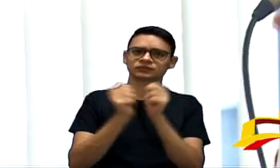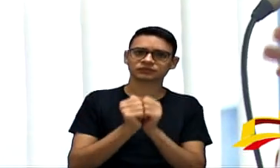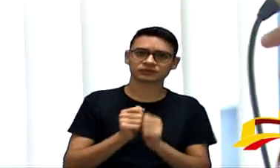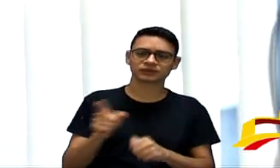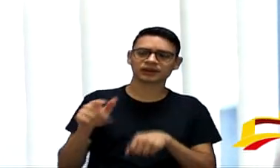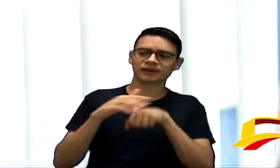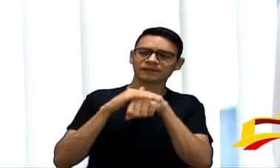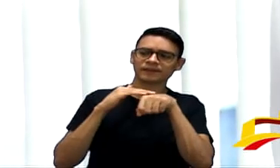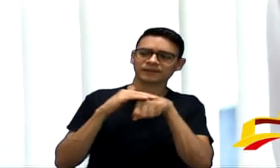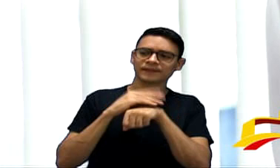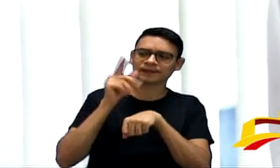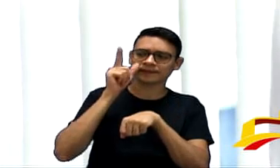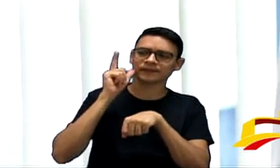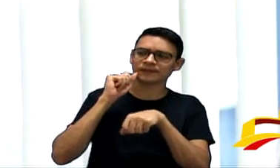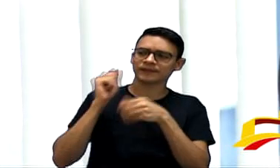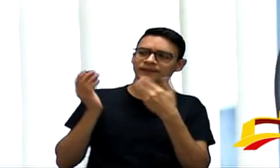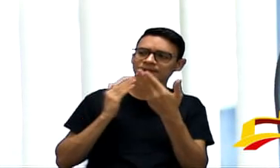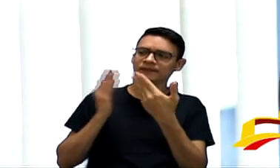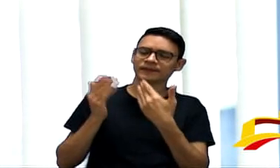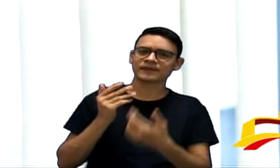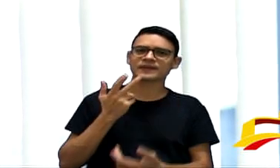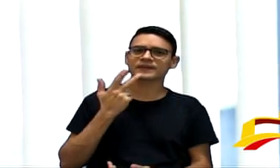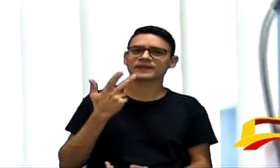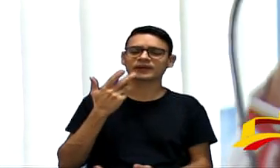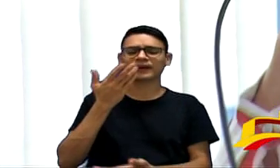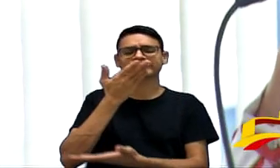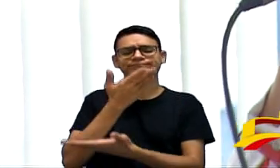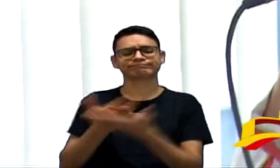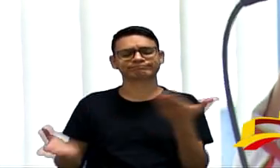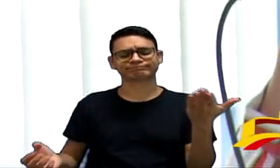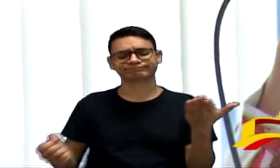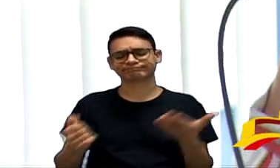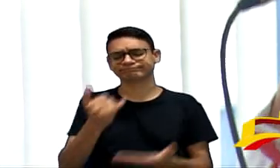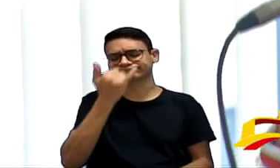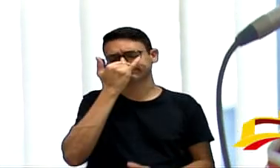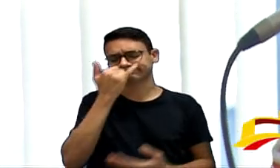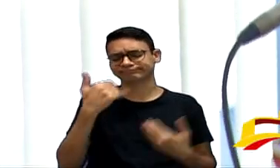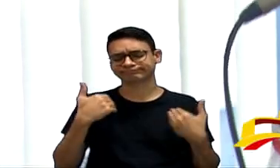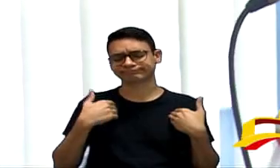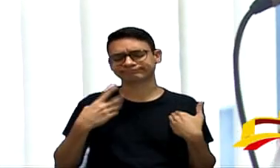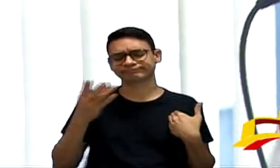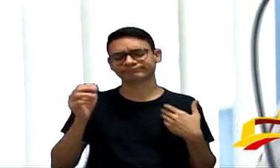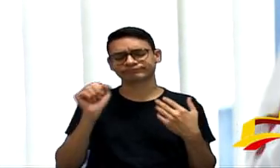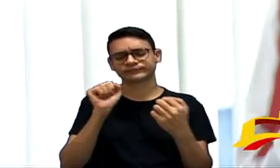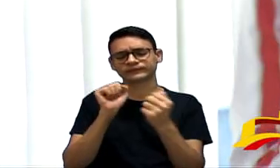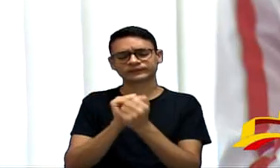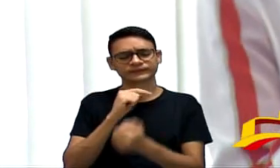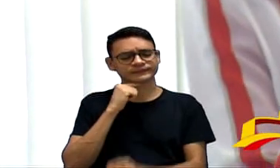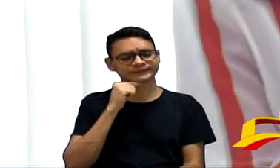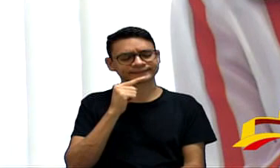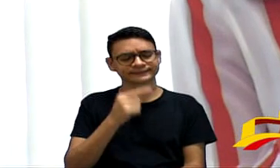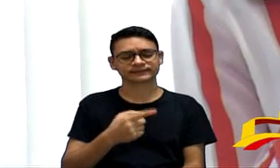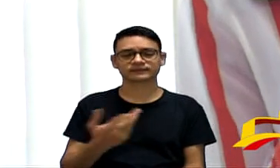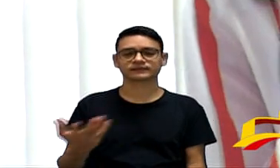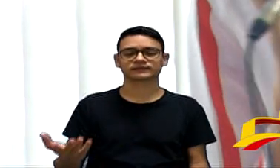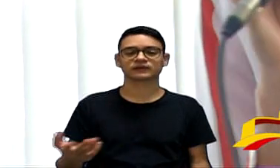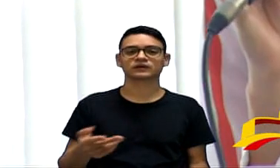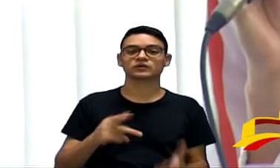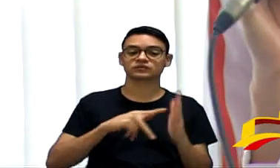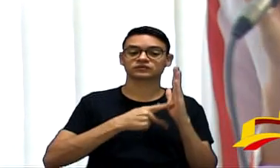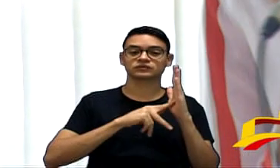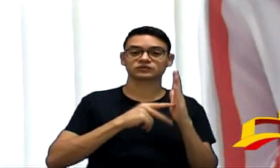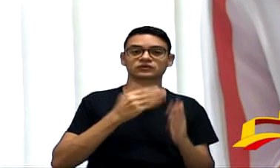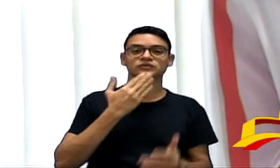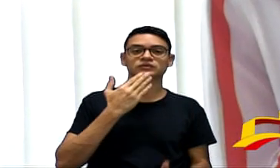aqui conversando, dizendo que perdeu a oportunidade de participar, né, vereador? do Parque das Águas. 1º de maio, chamado pelo Sindicato